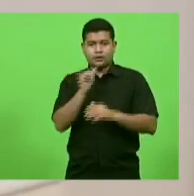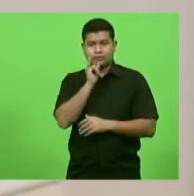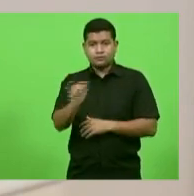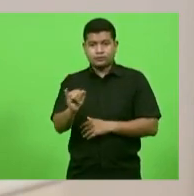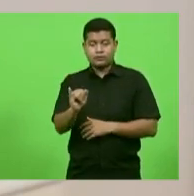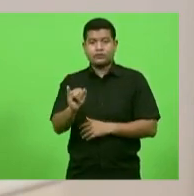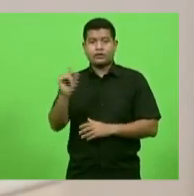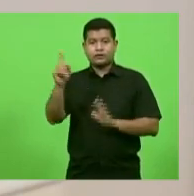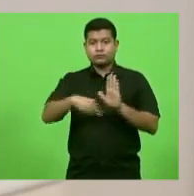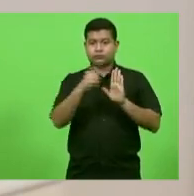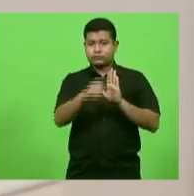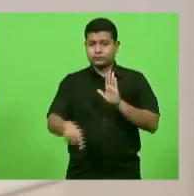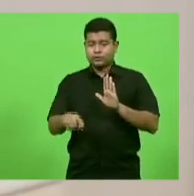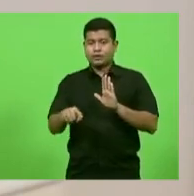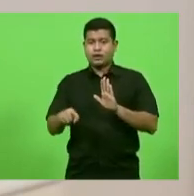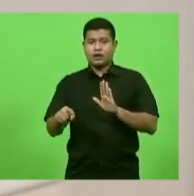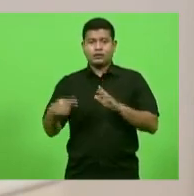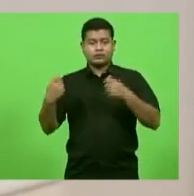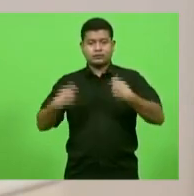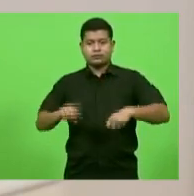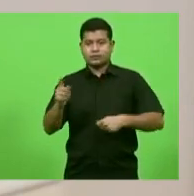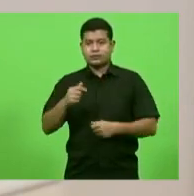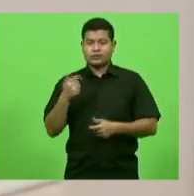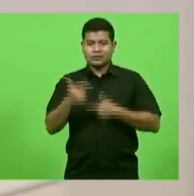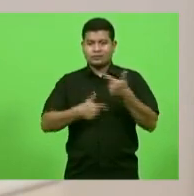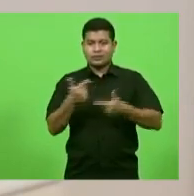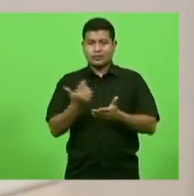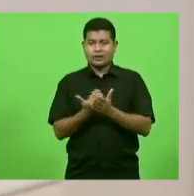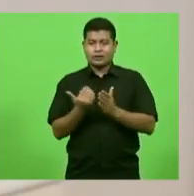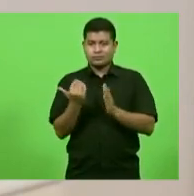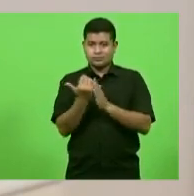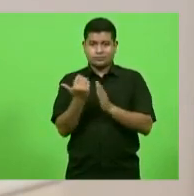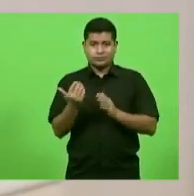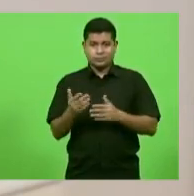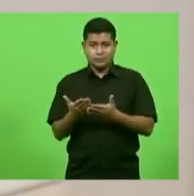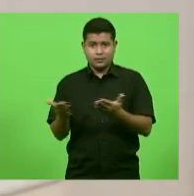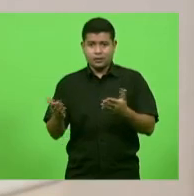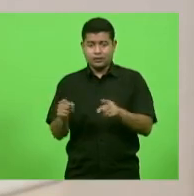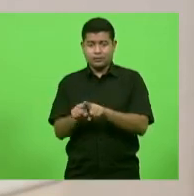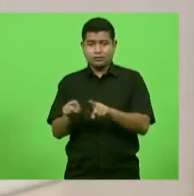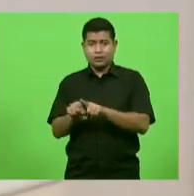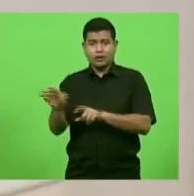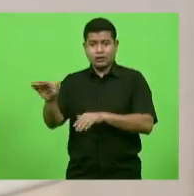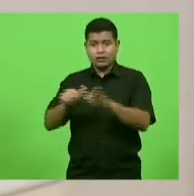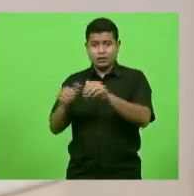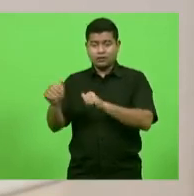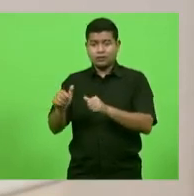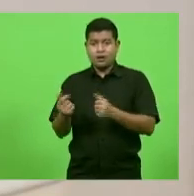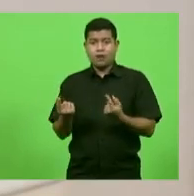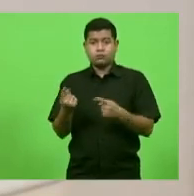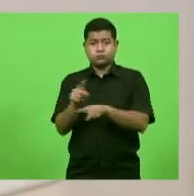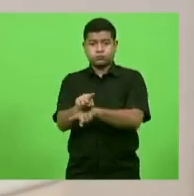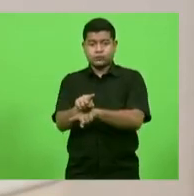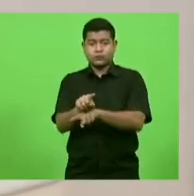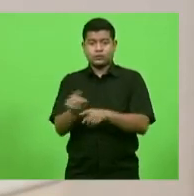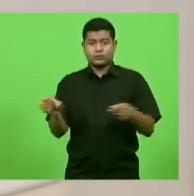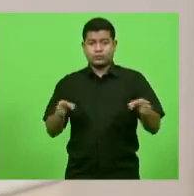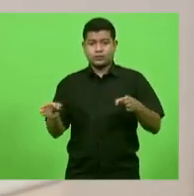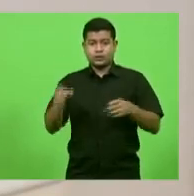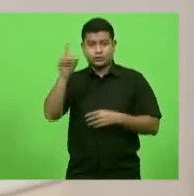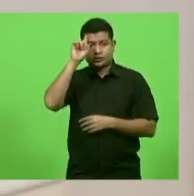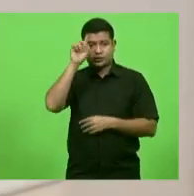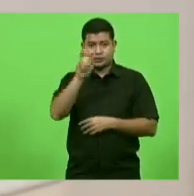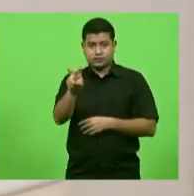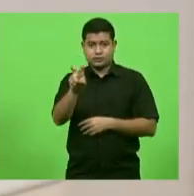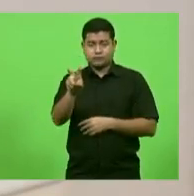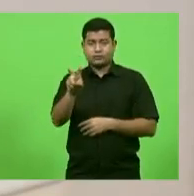da ordem de fornecimento, facultando-se oportunizar a contratada o exercício de contraditório no prazo de 5 dias contados